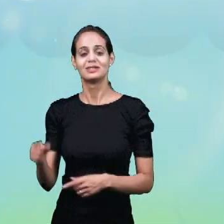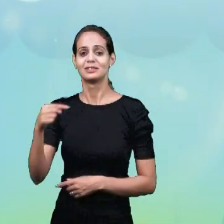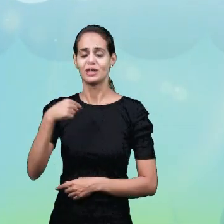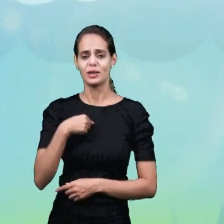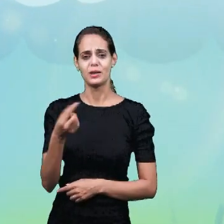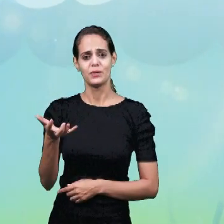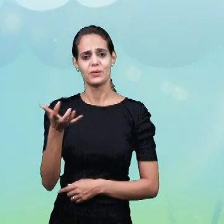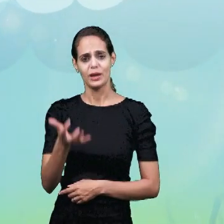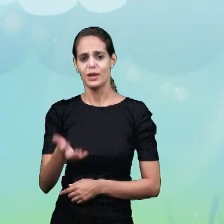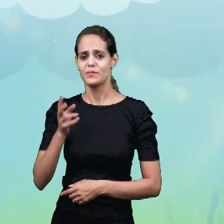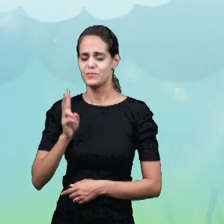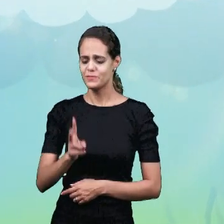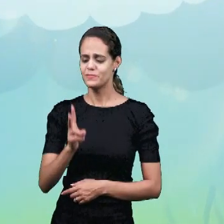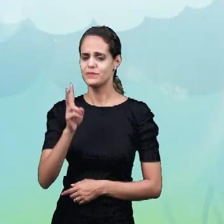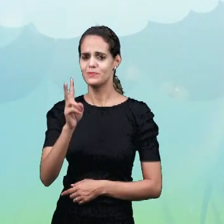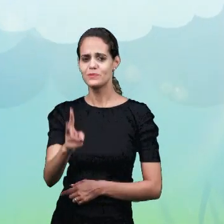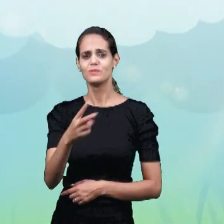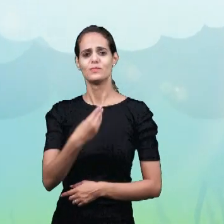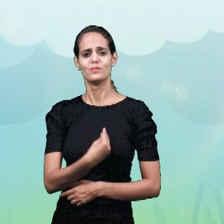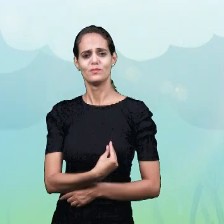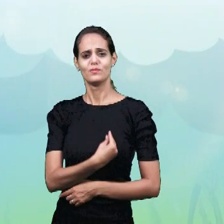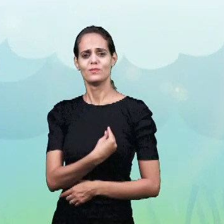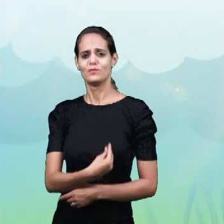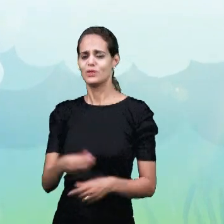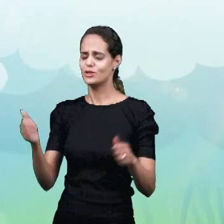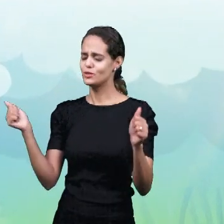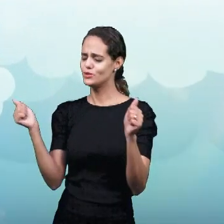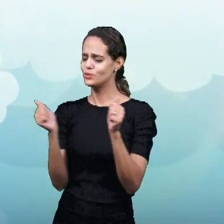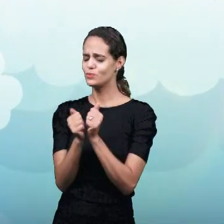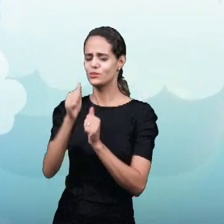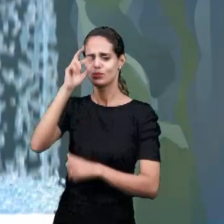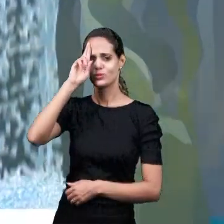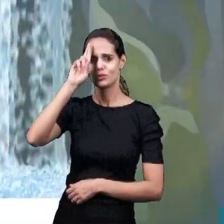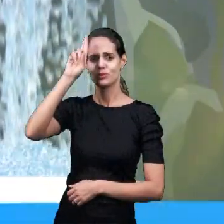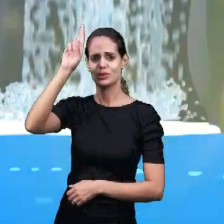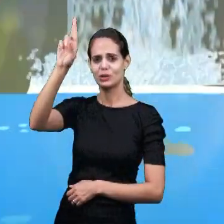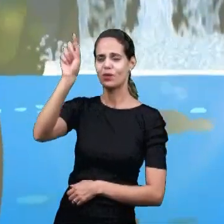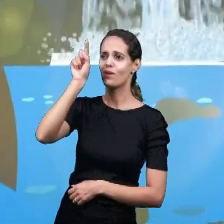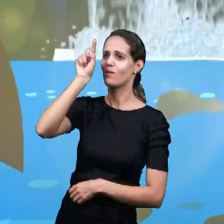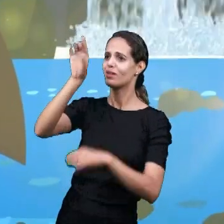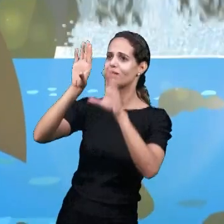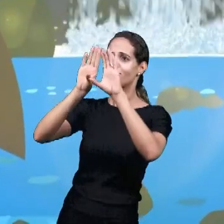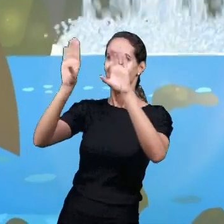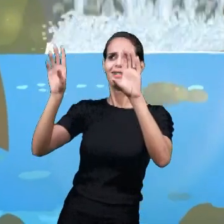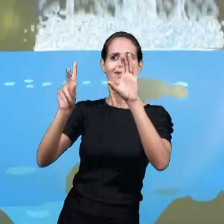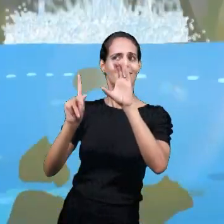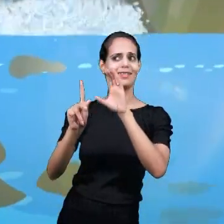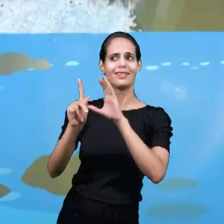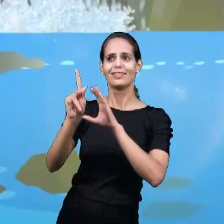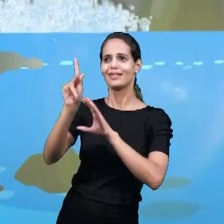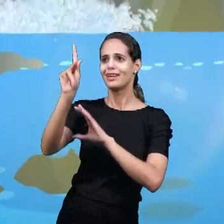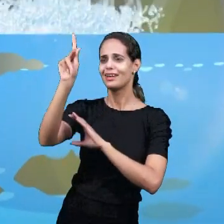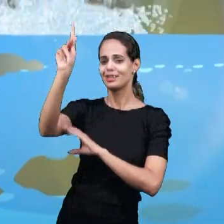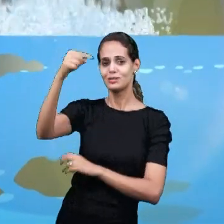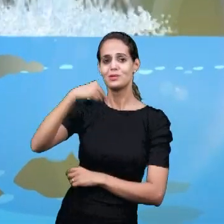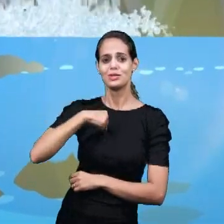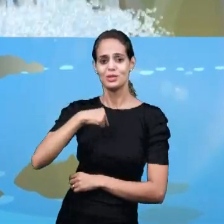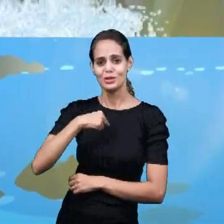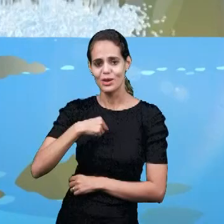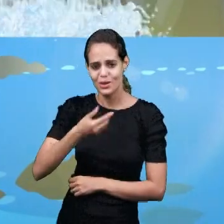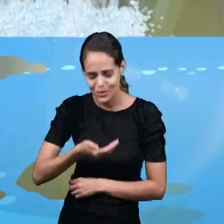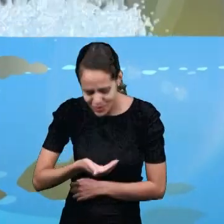Quero viver para sempre com Jesus. Quero beber da água da